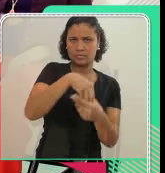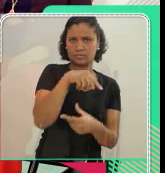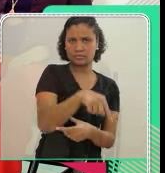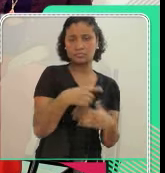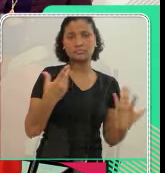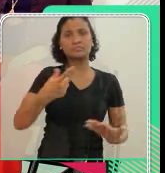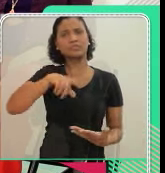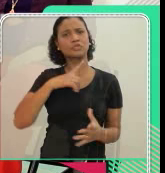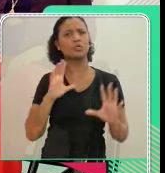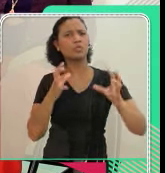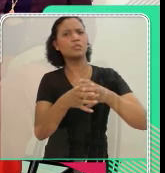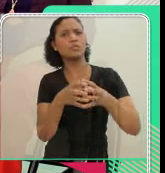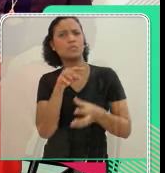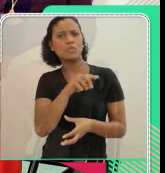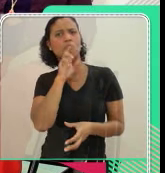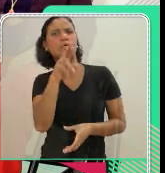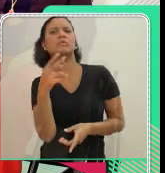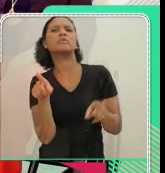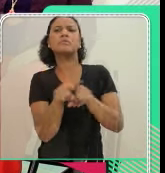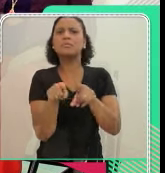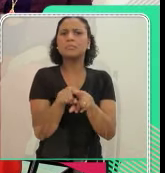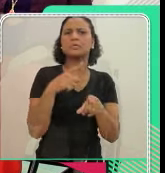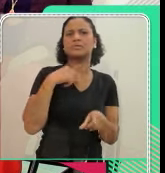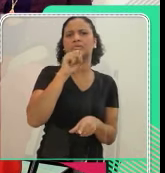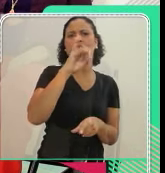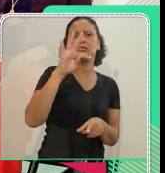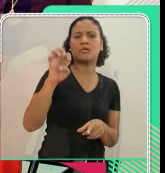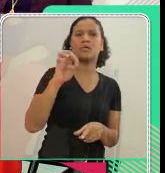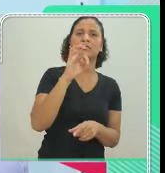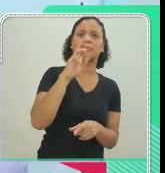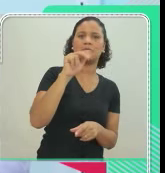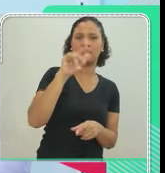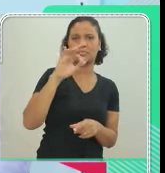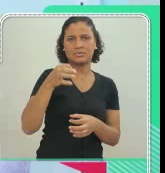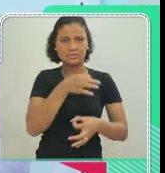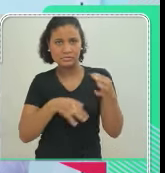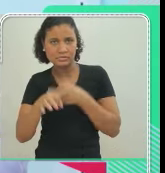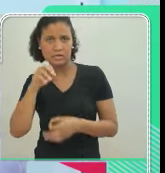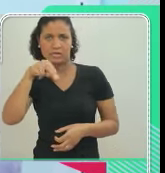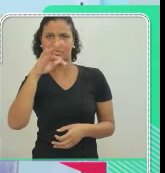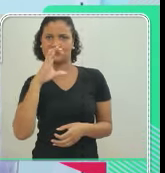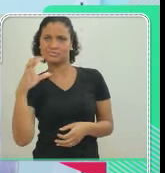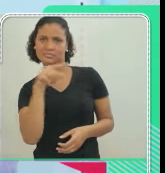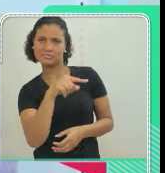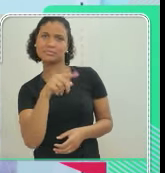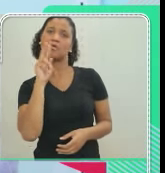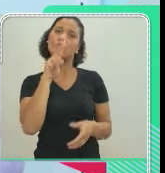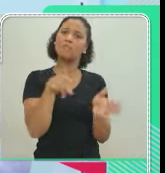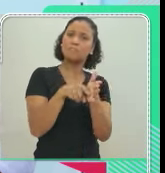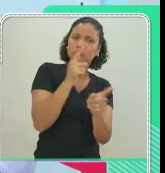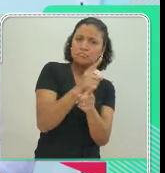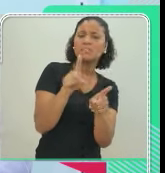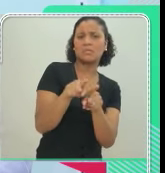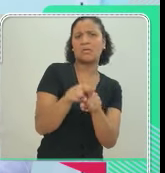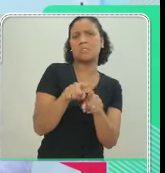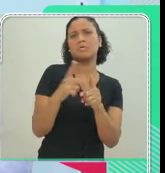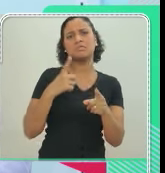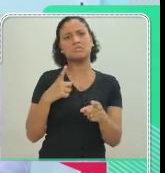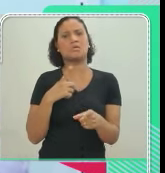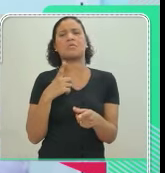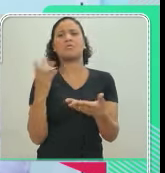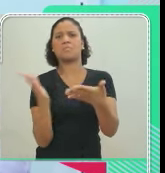pode escrever para a gente. Tem um grupo de estudantes que respondem aos pacientes. Tem também o site da Rede Nacional de Terapia Celular, colocando